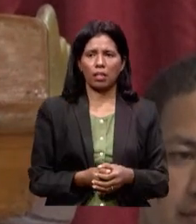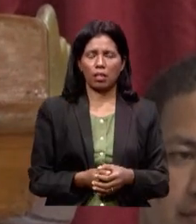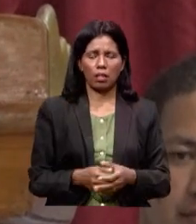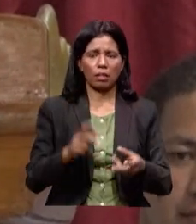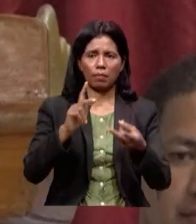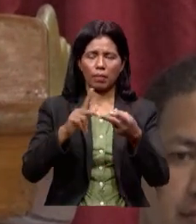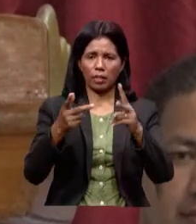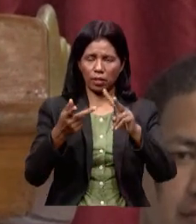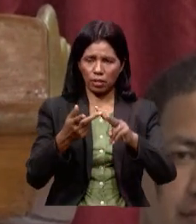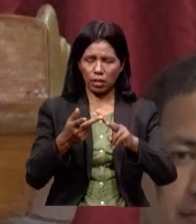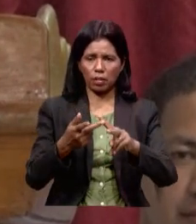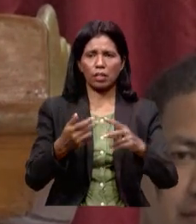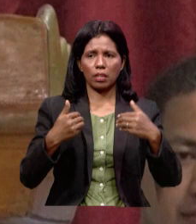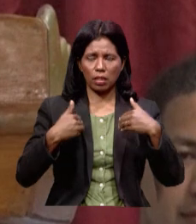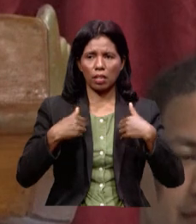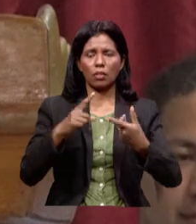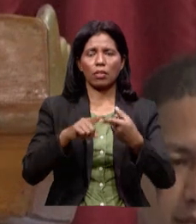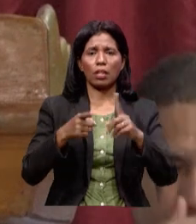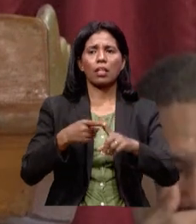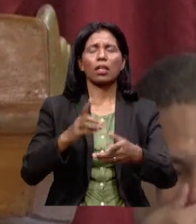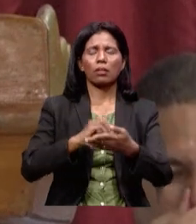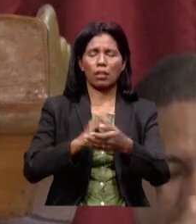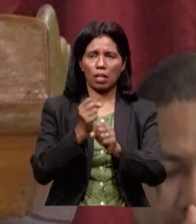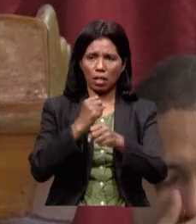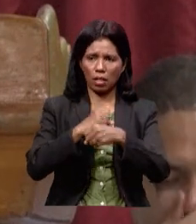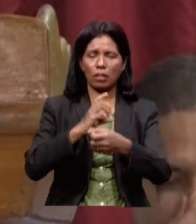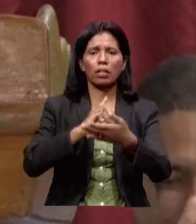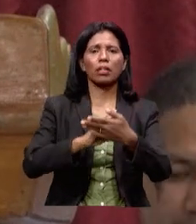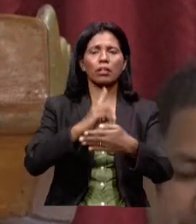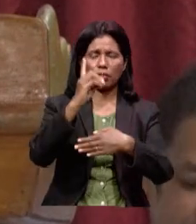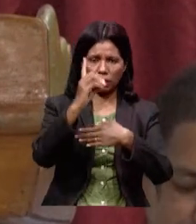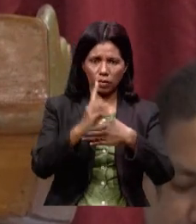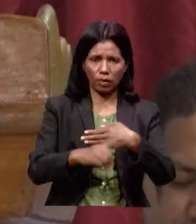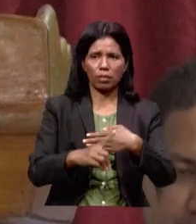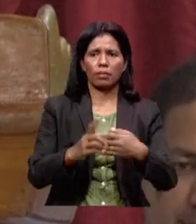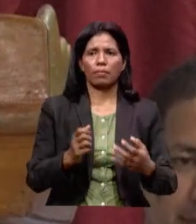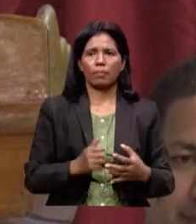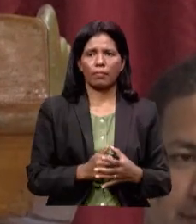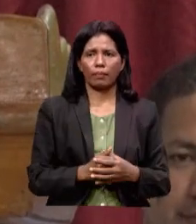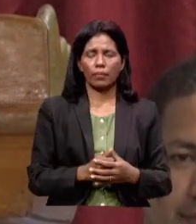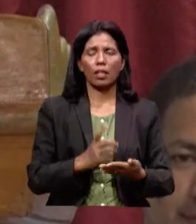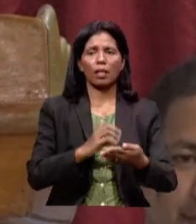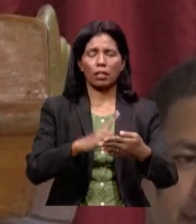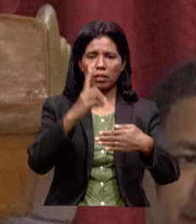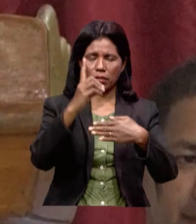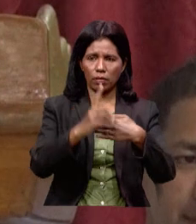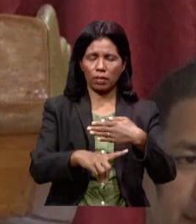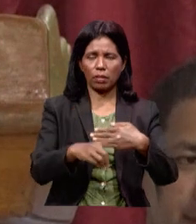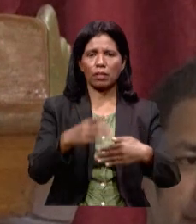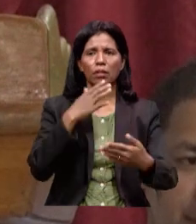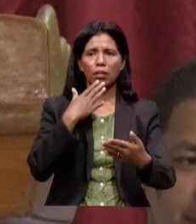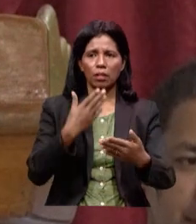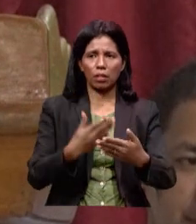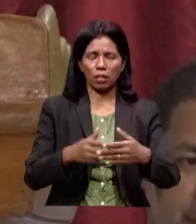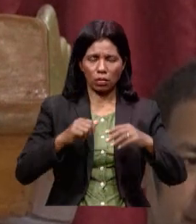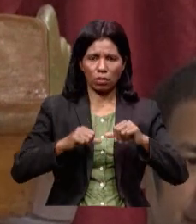parceiro ida, se ia belo ida para o desenvolvimento, ne desenvolvimento nem o ritmo nem se lá o